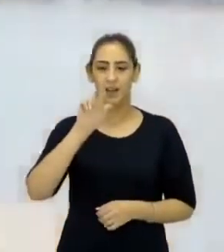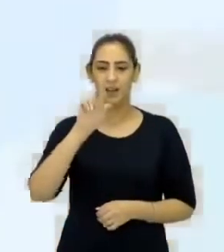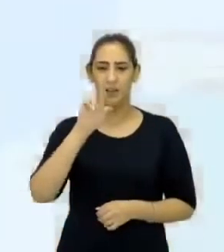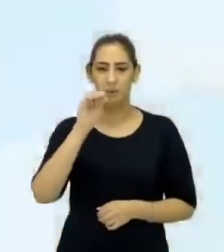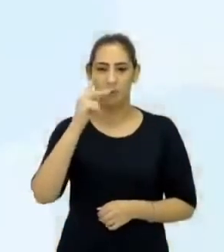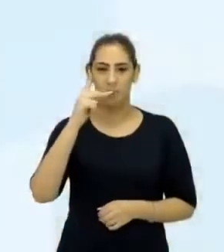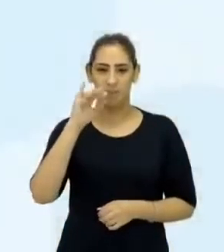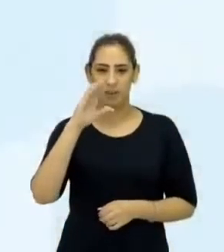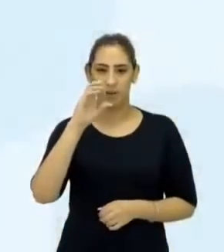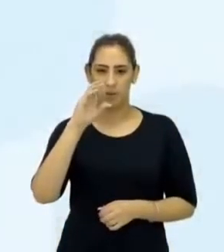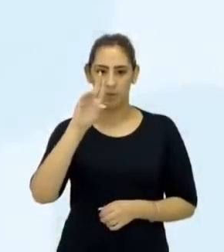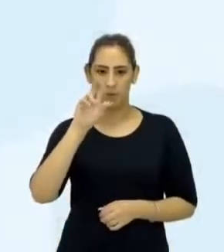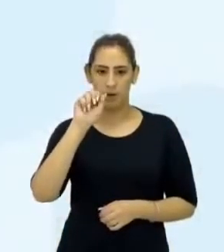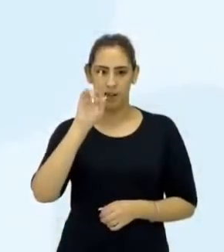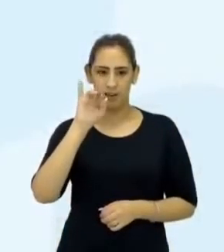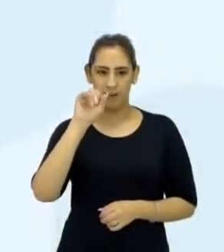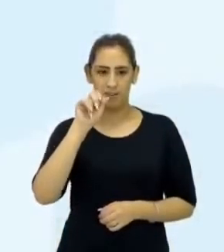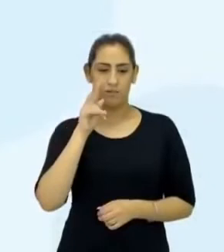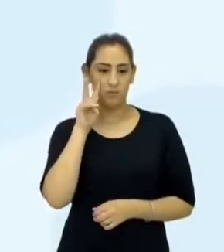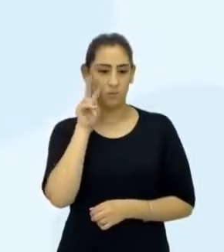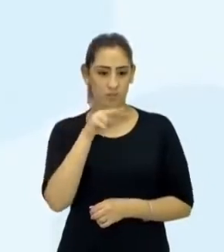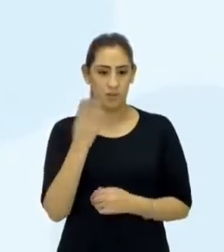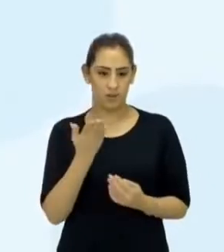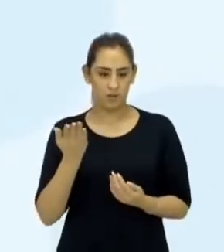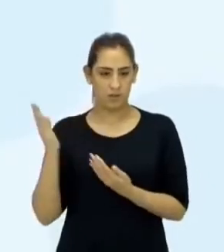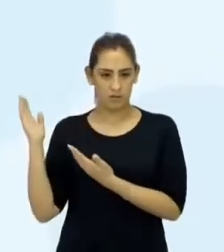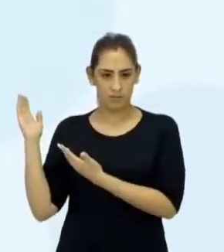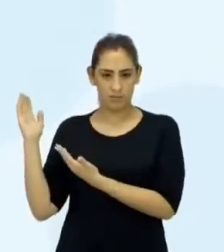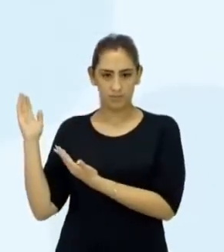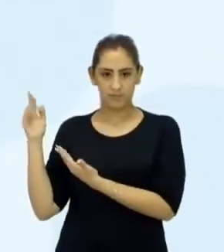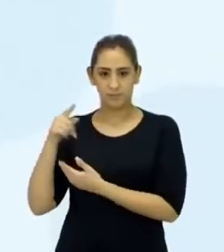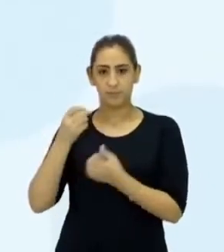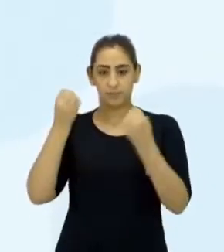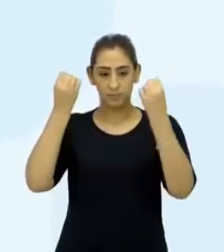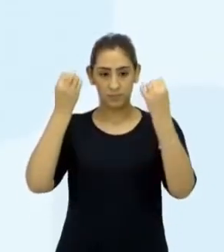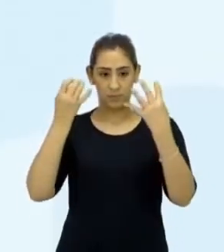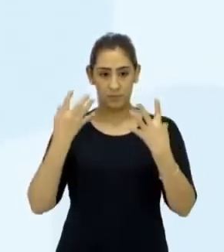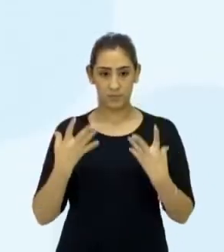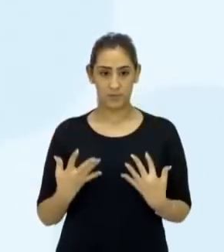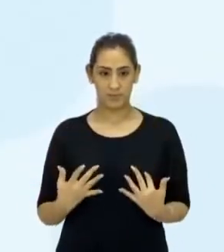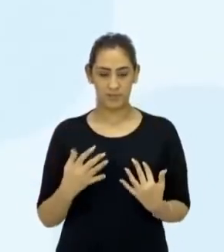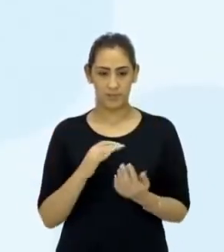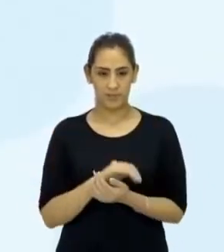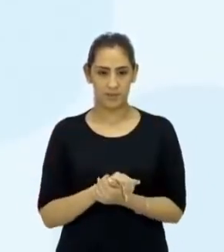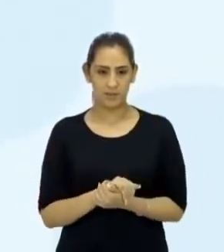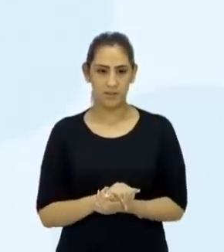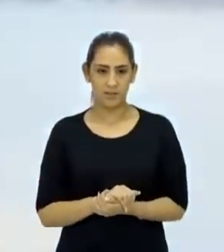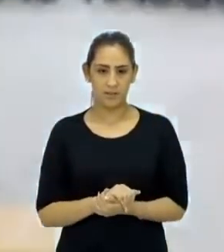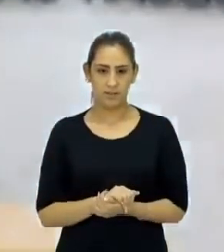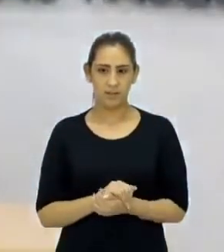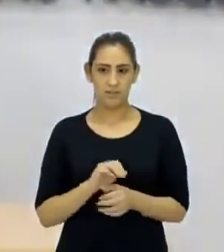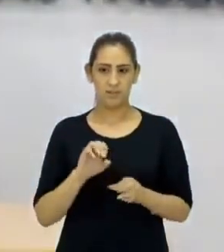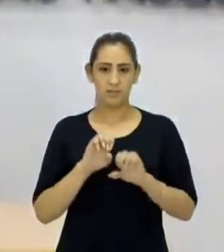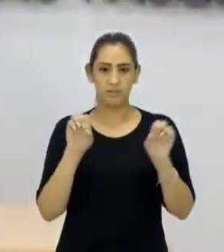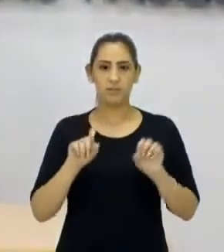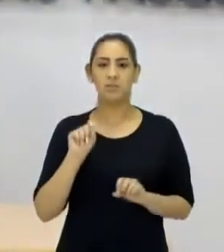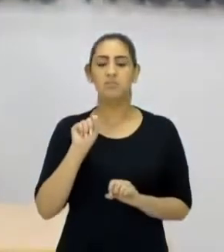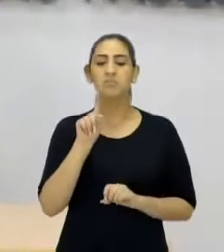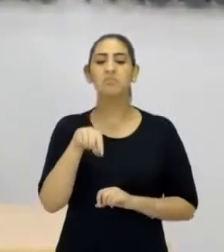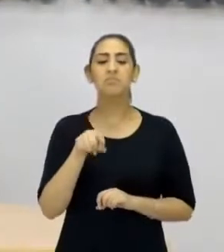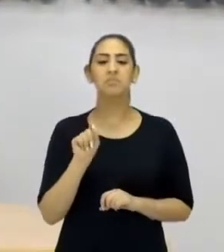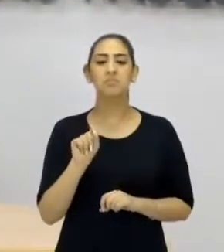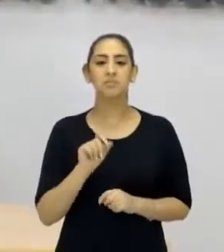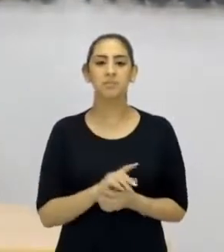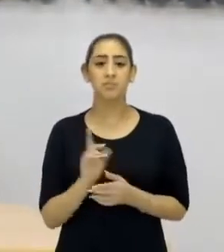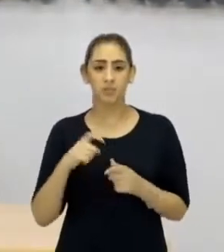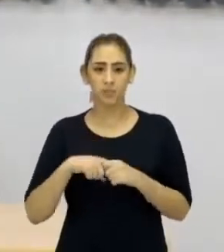vídeo do IBGE Explica. Censo agropecuária, o que é, sua estrutura e para que serve. E aí nós voltamos